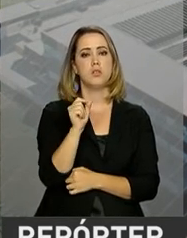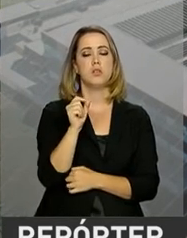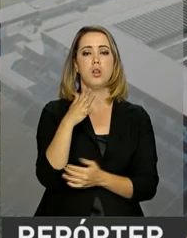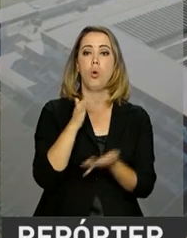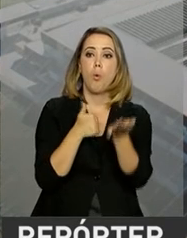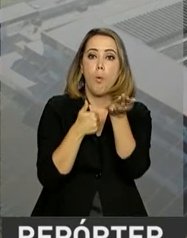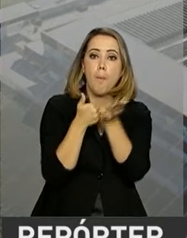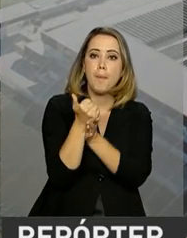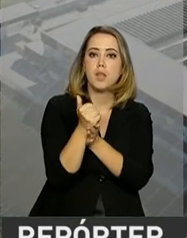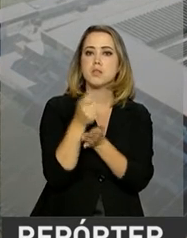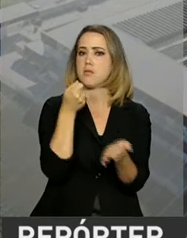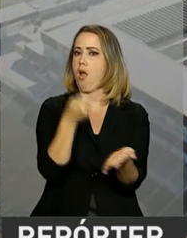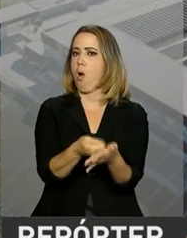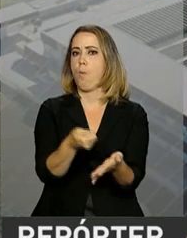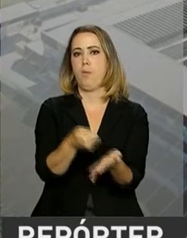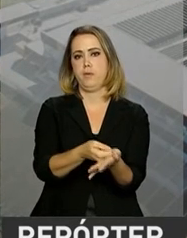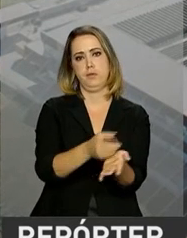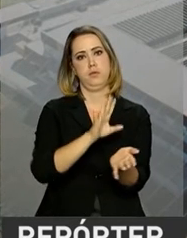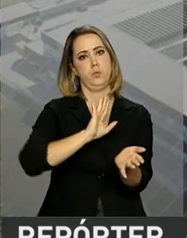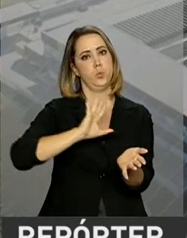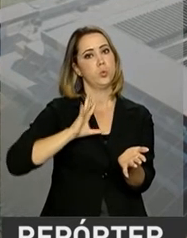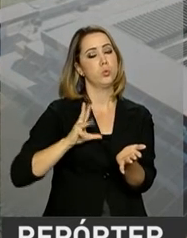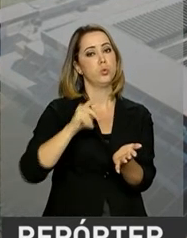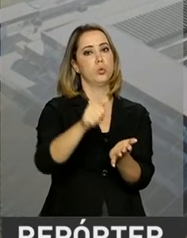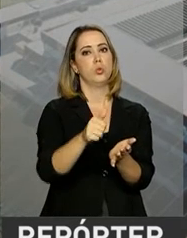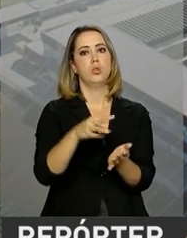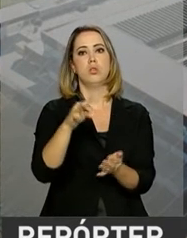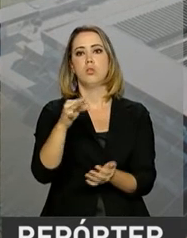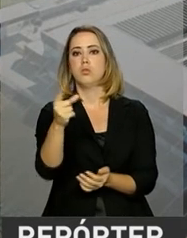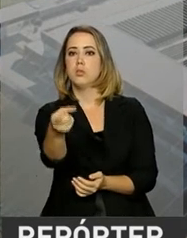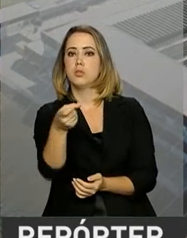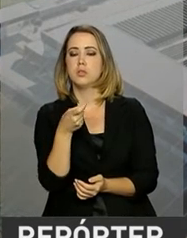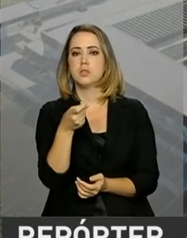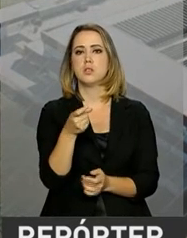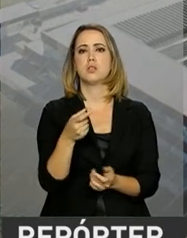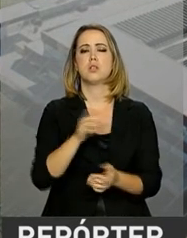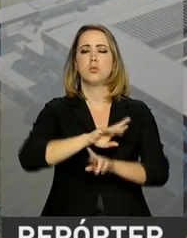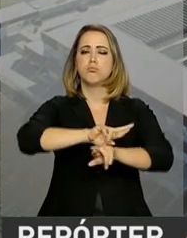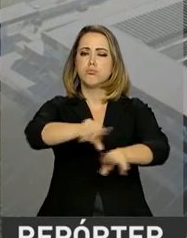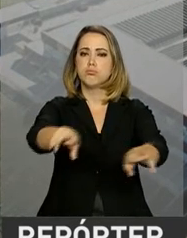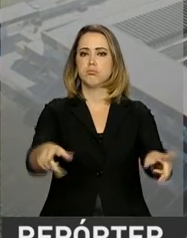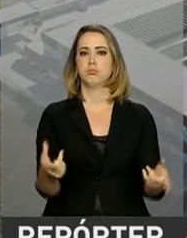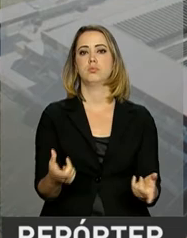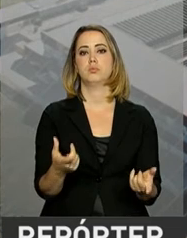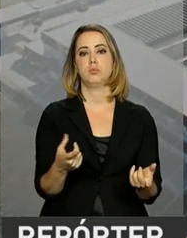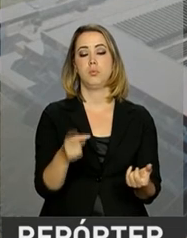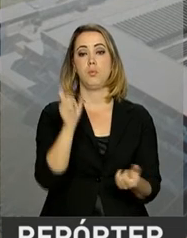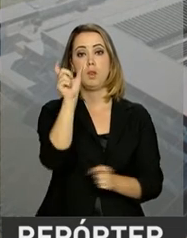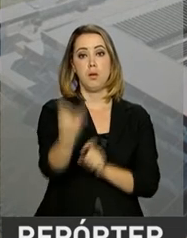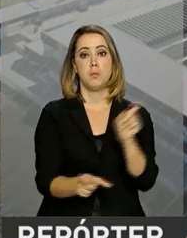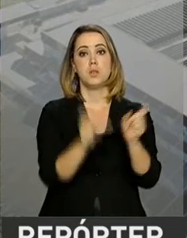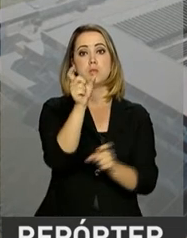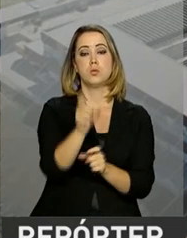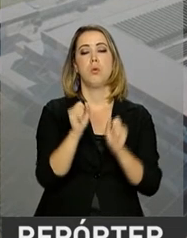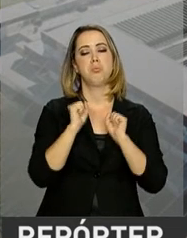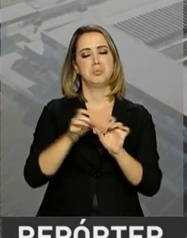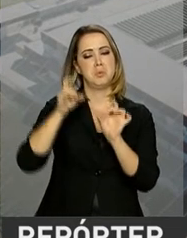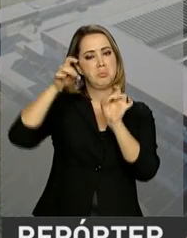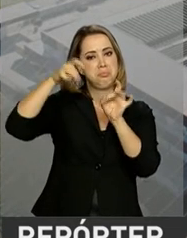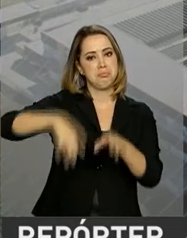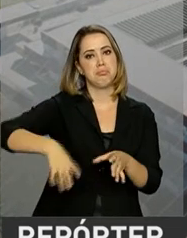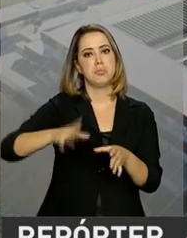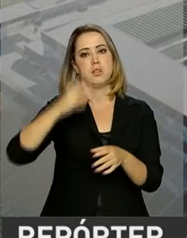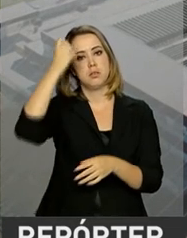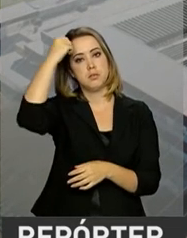logo no início da compra do bilhete todas as pastas e cobranças referentes à passagem o consumidor poderá desistir da viagem